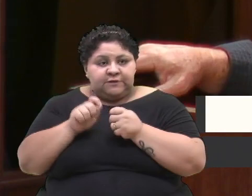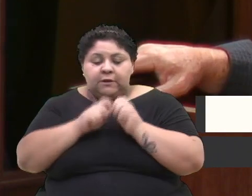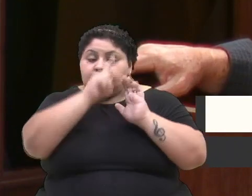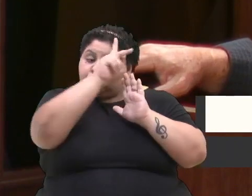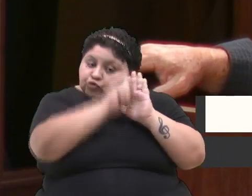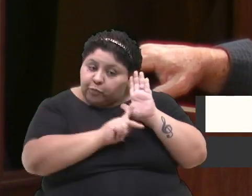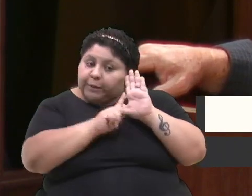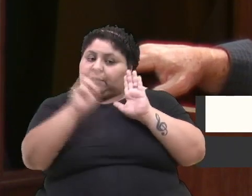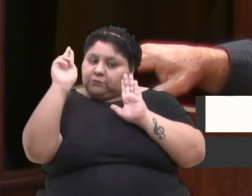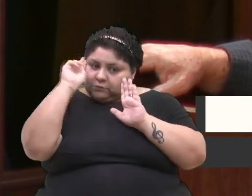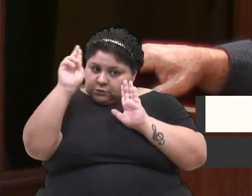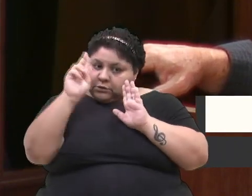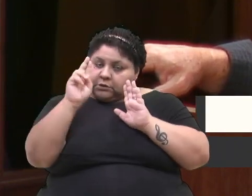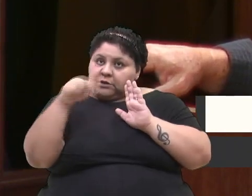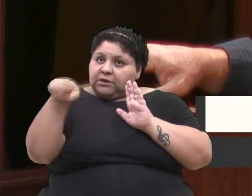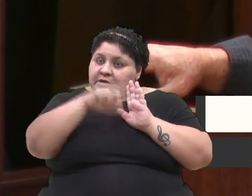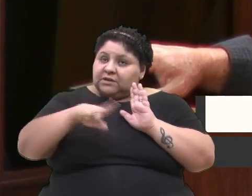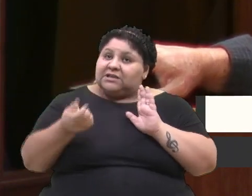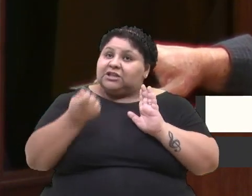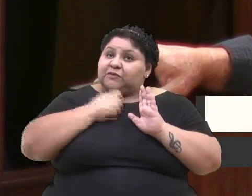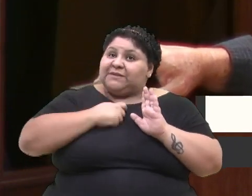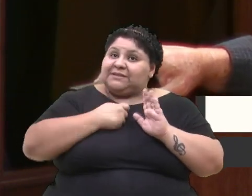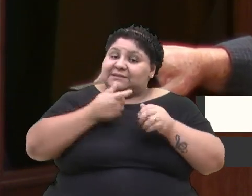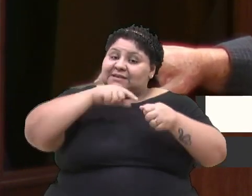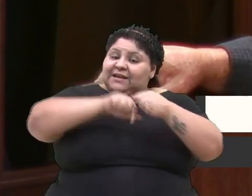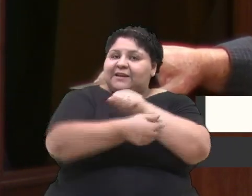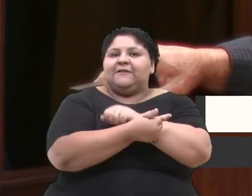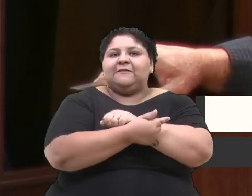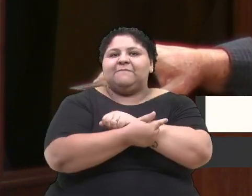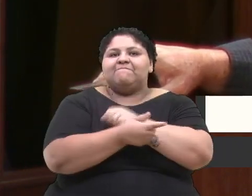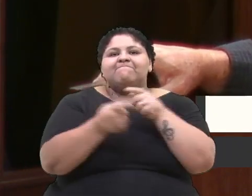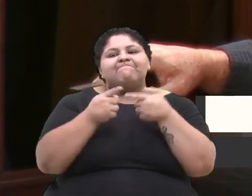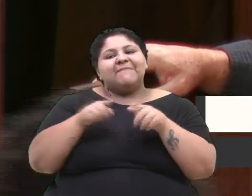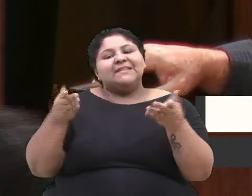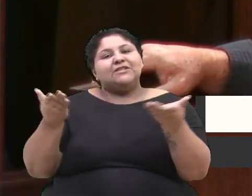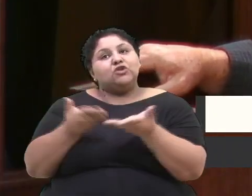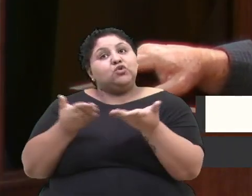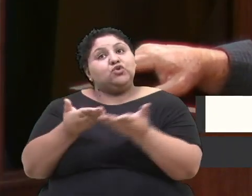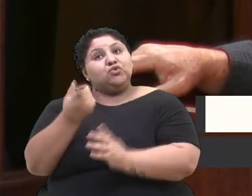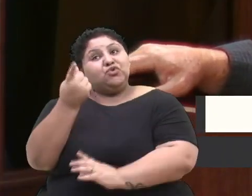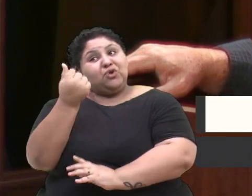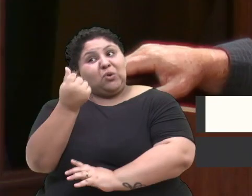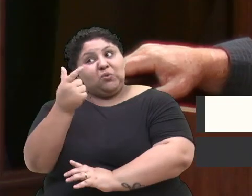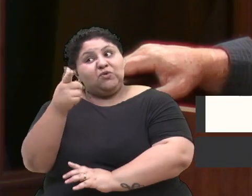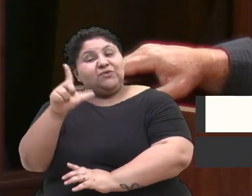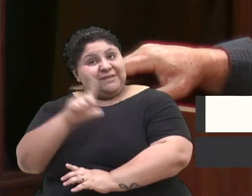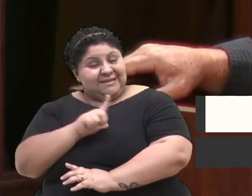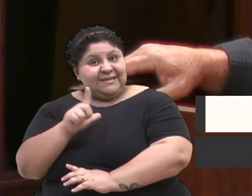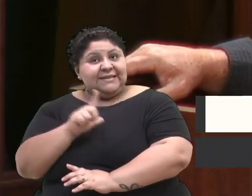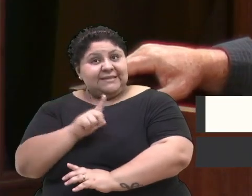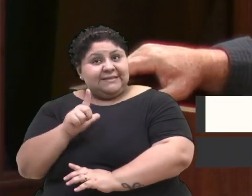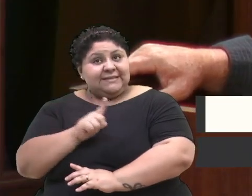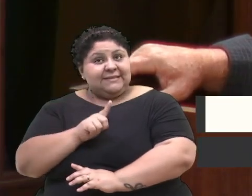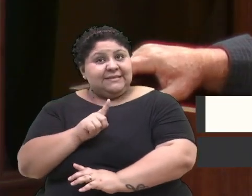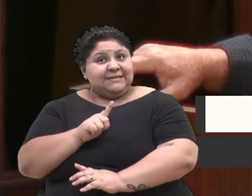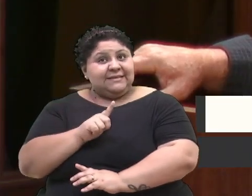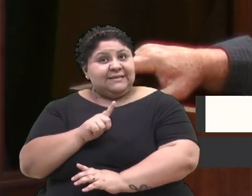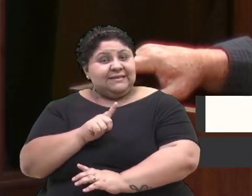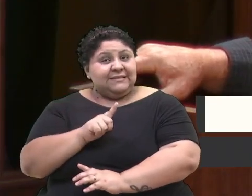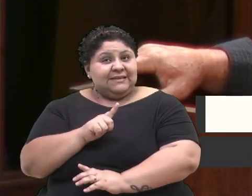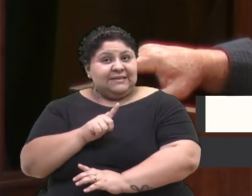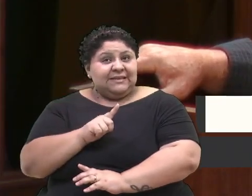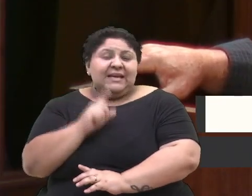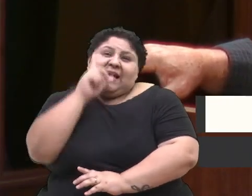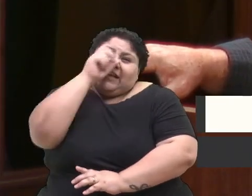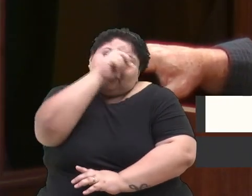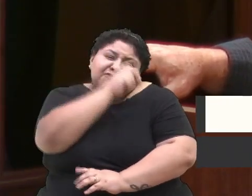diretor e a gente precisa investir. Só que hoje o recurso que nós temos, ele é mal para se